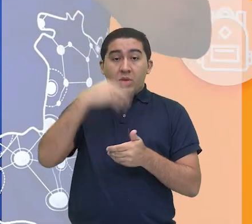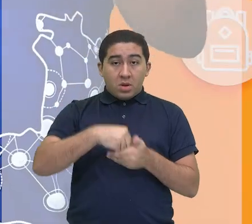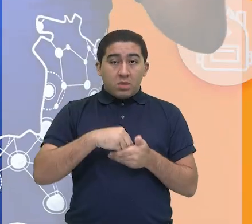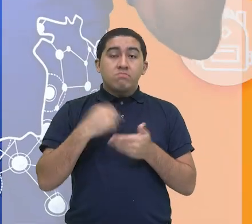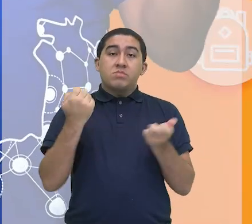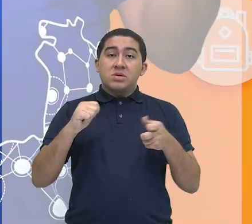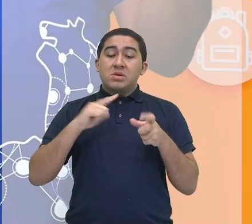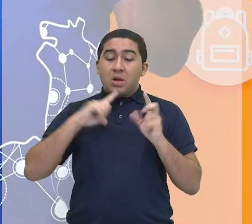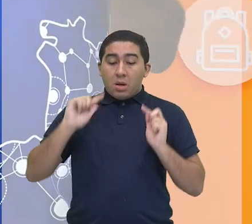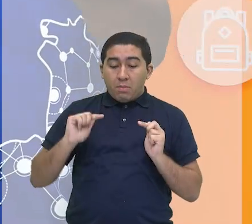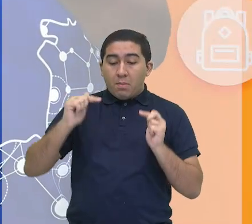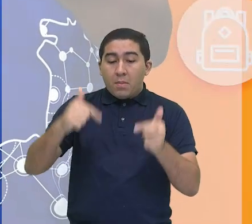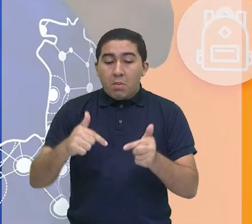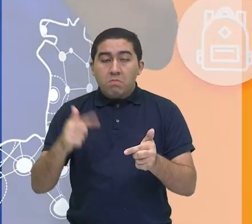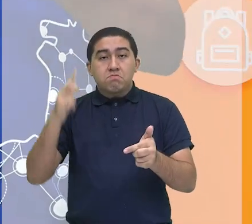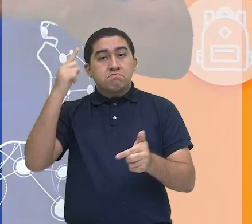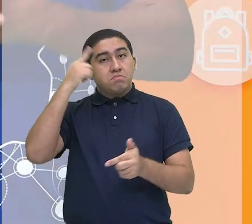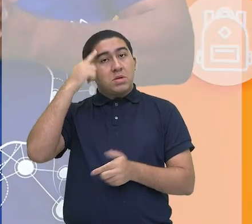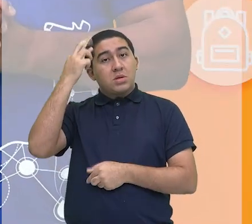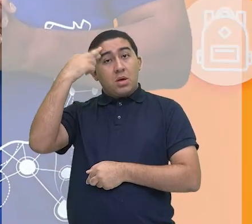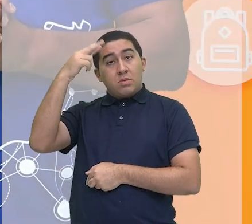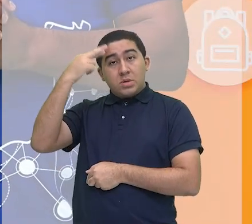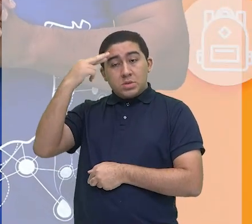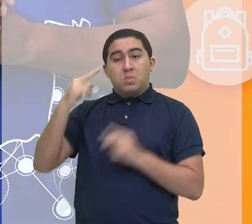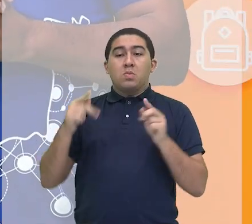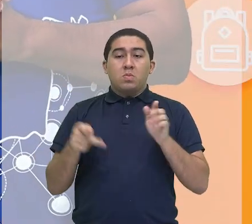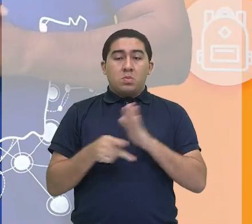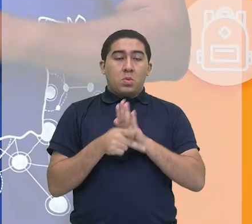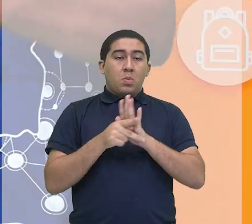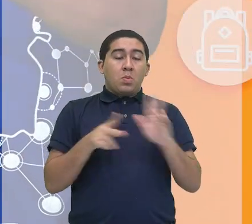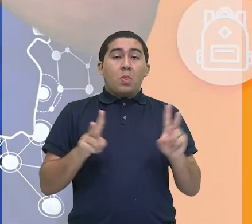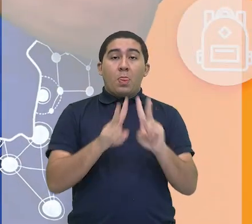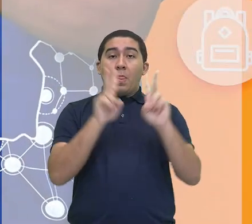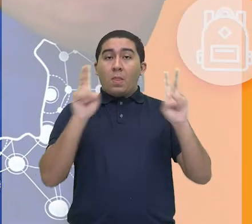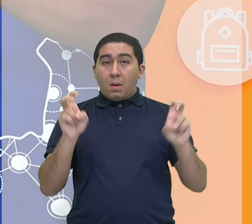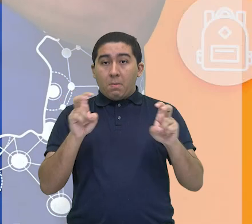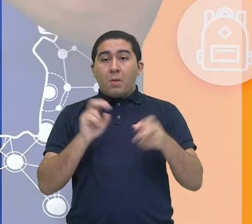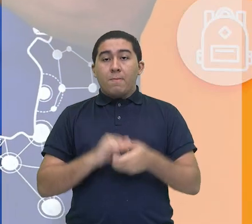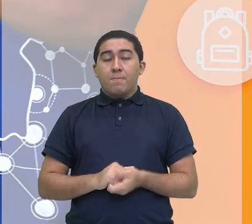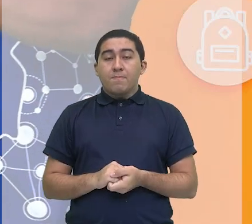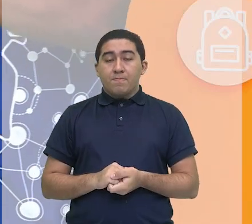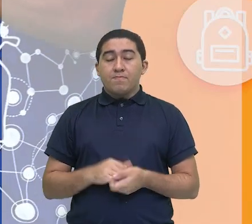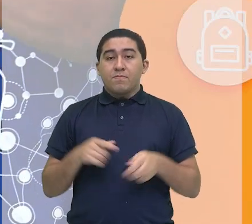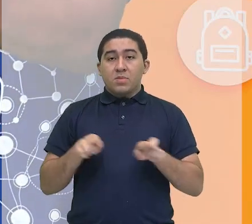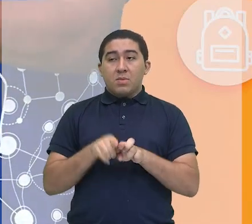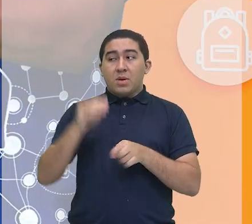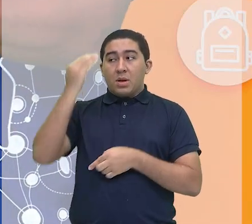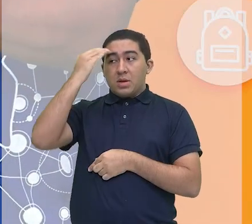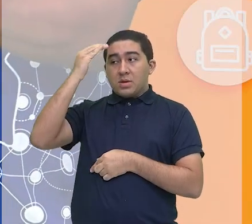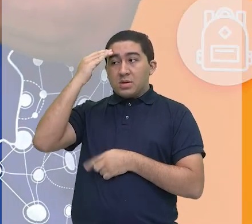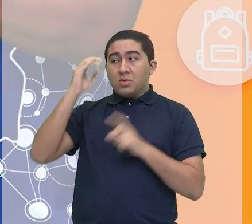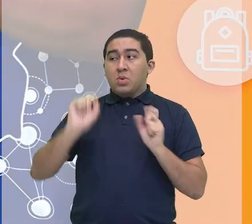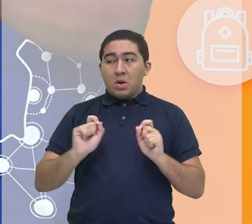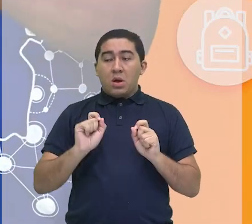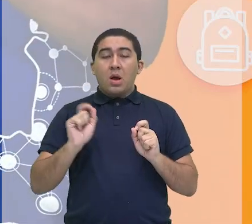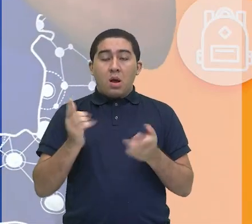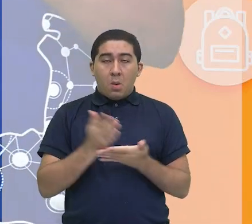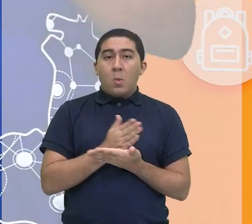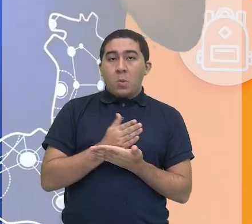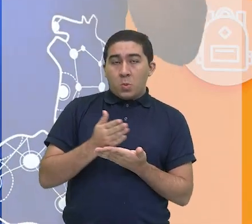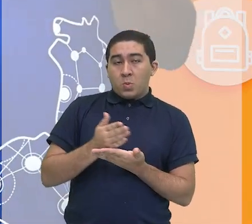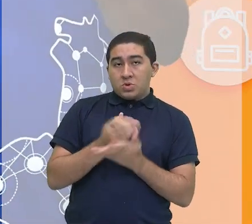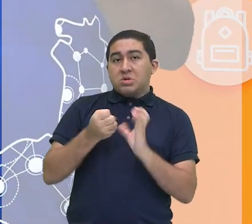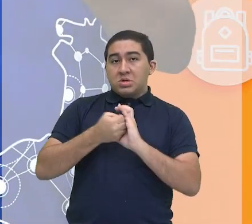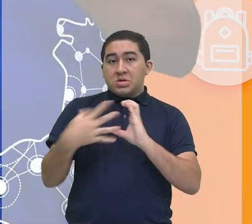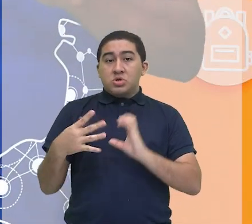vamos olhar, né, fazer uma reflexão sobre isso, né, a partir, né, de alguns pontos que